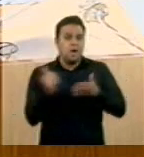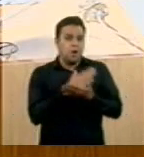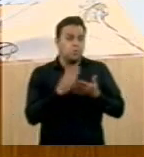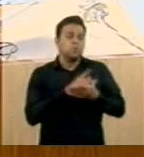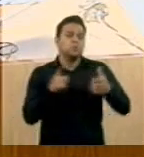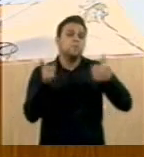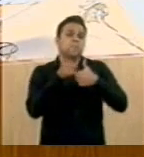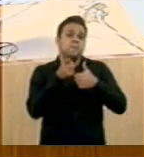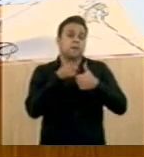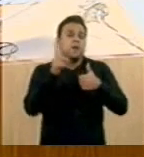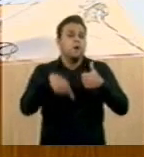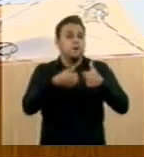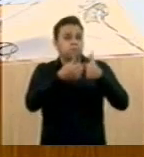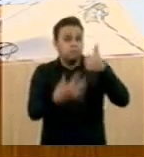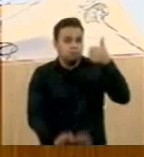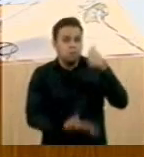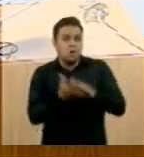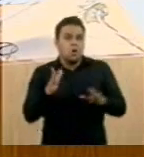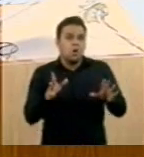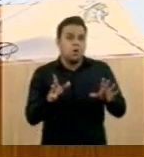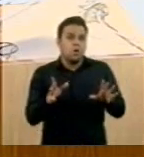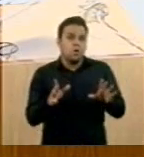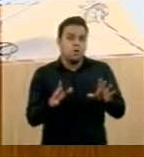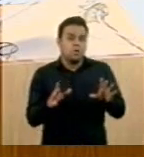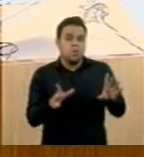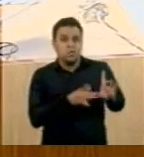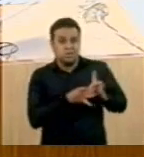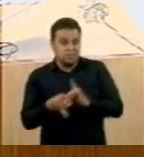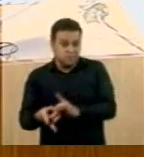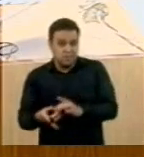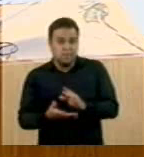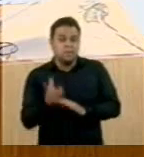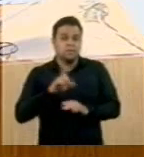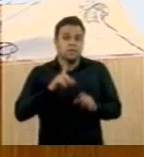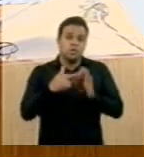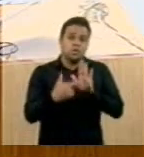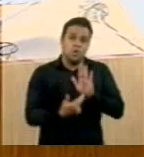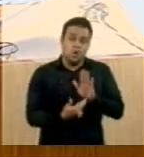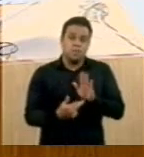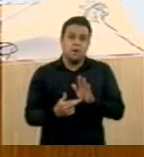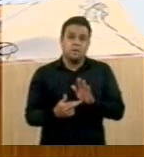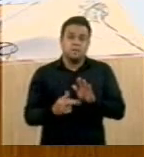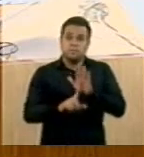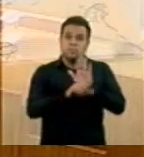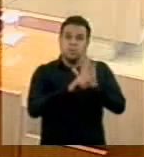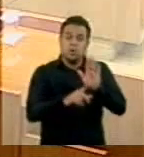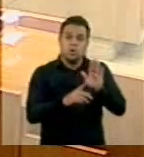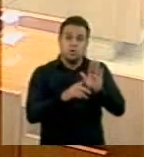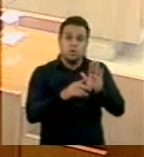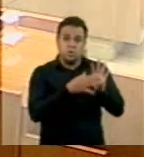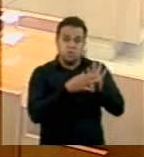é uma contextualização sobre a normatividade constitucional que incide nessa